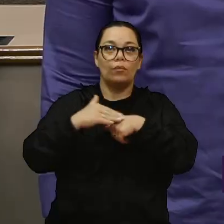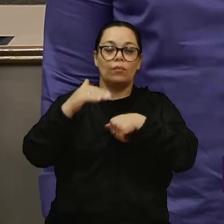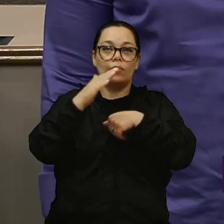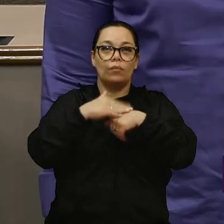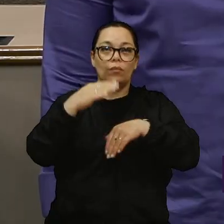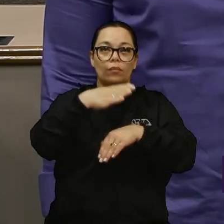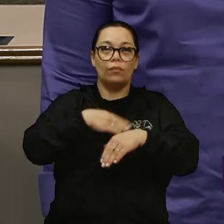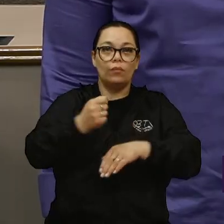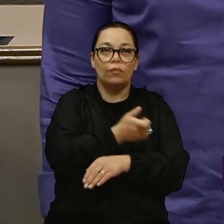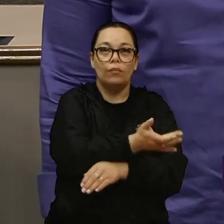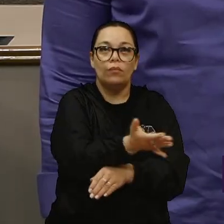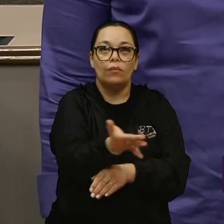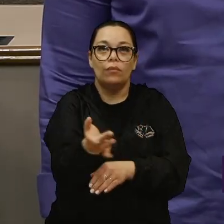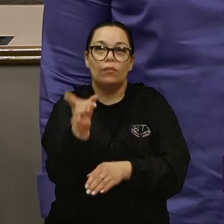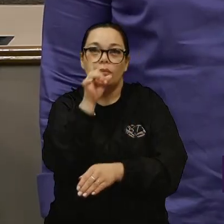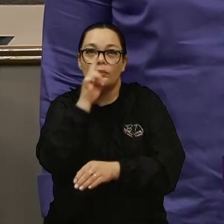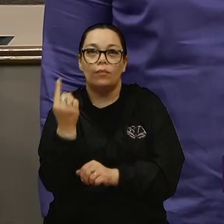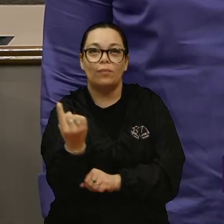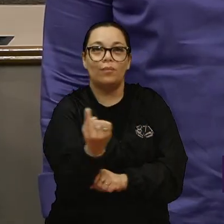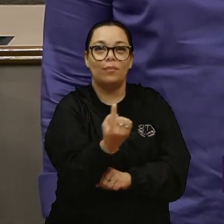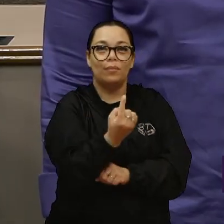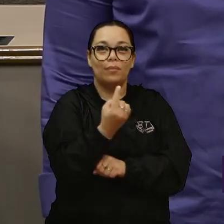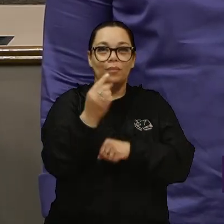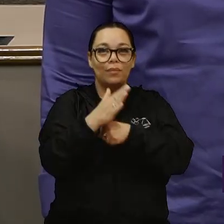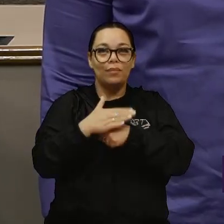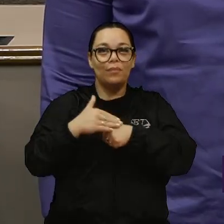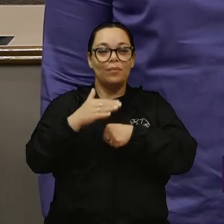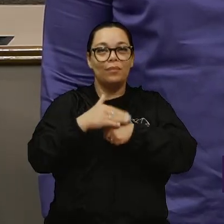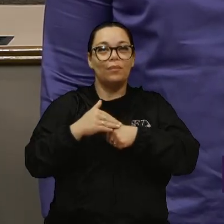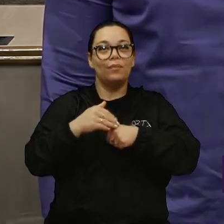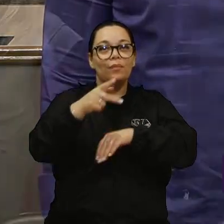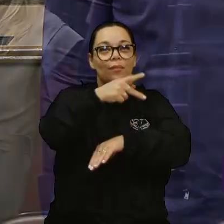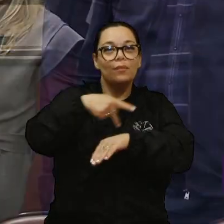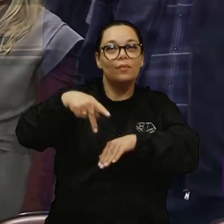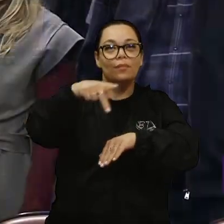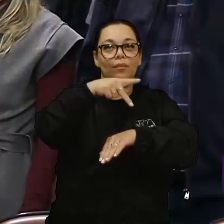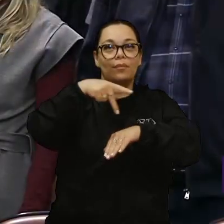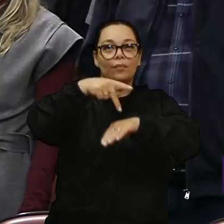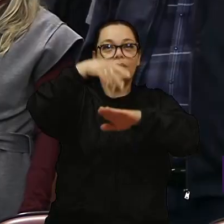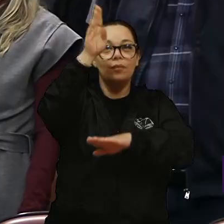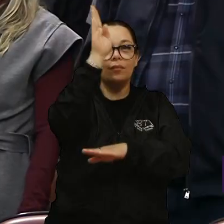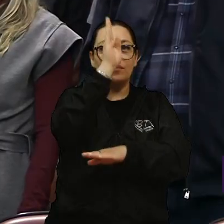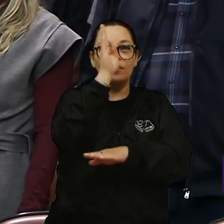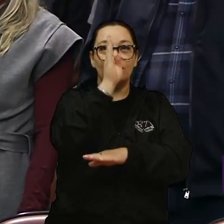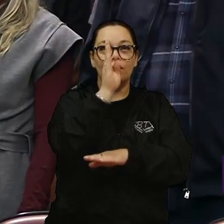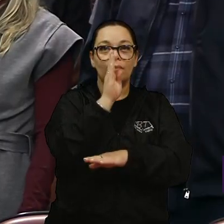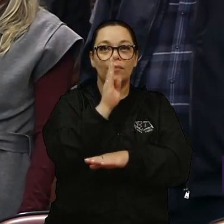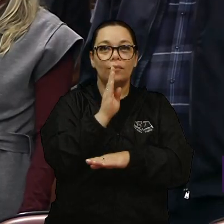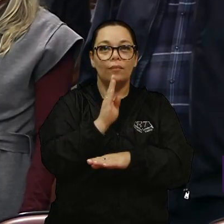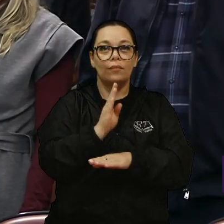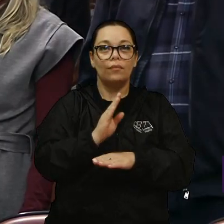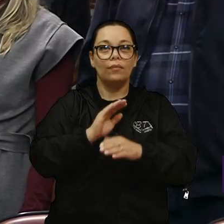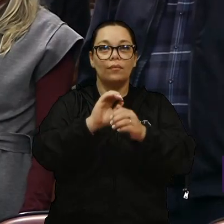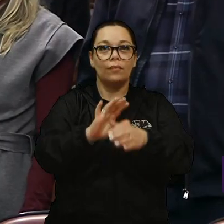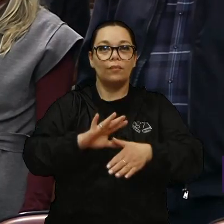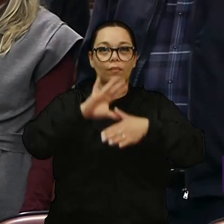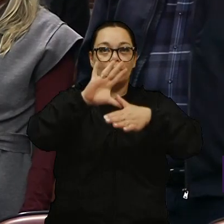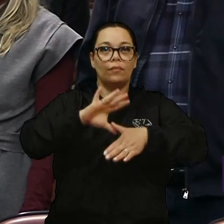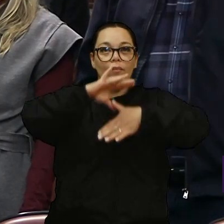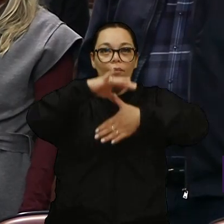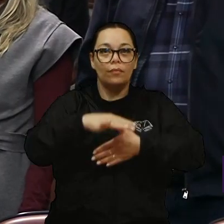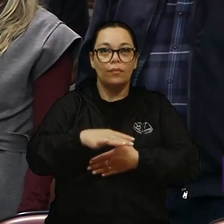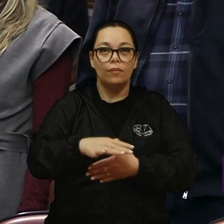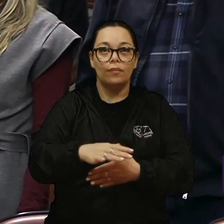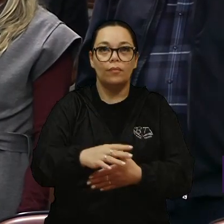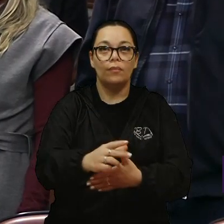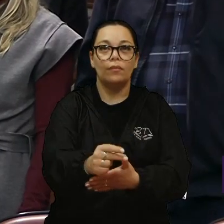amada, dos filhos deste sol mais gentil, pátria amada Brasil.